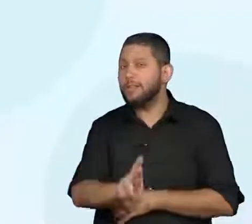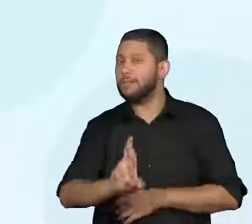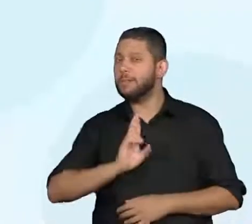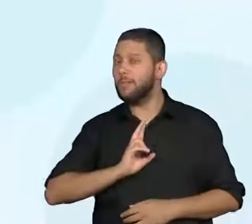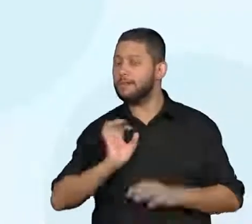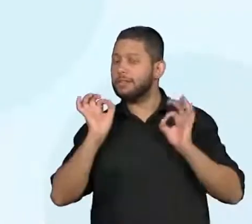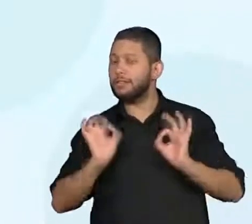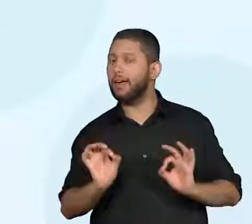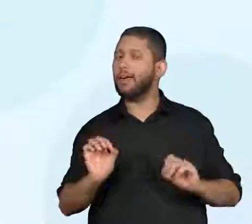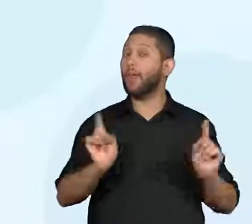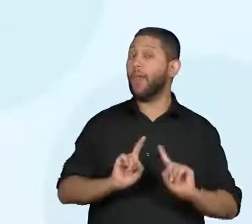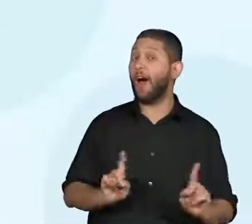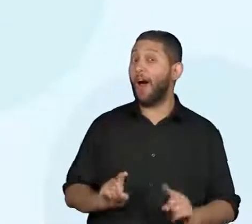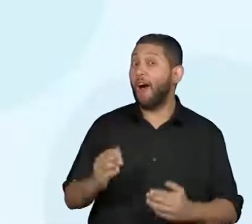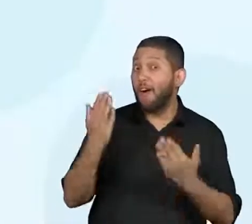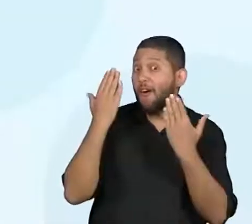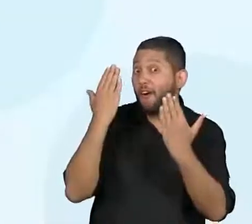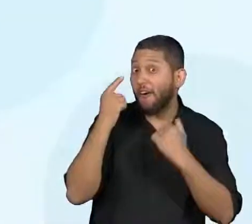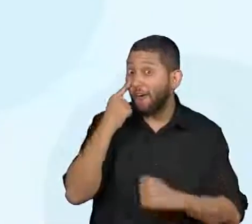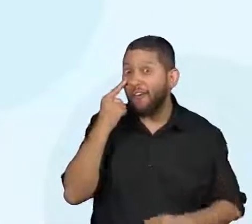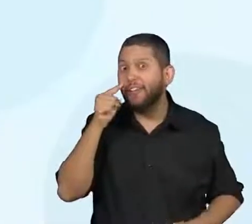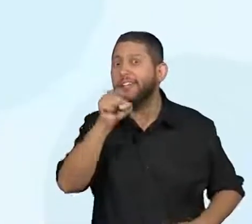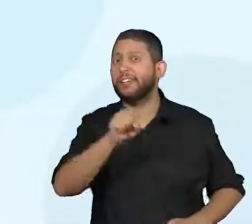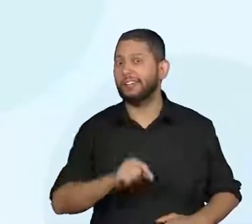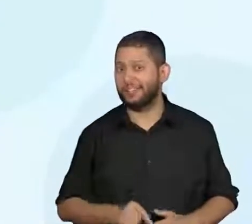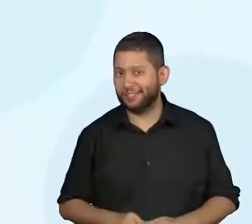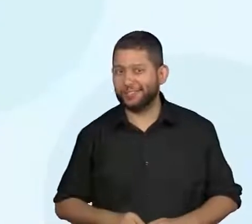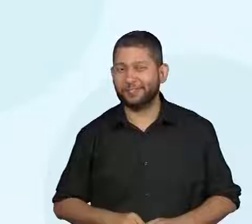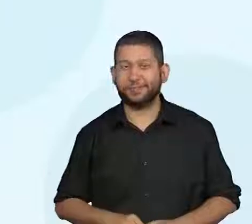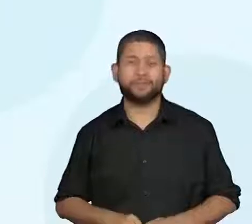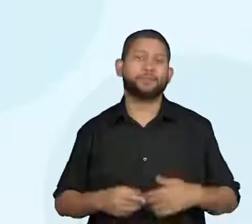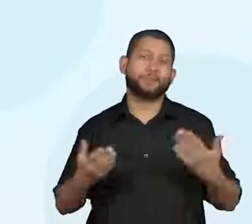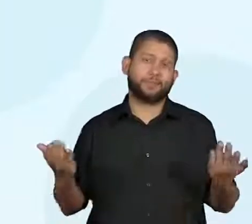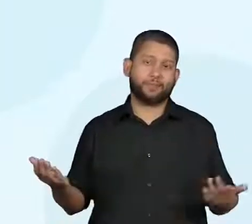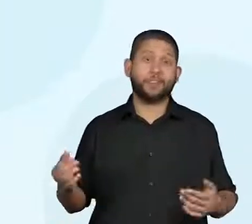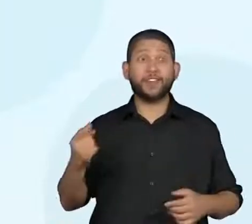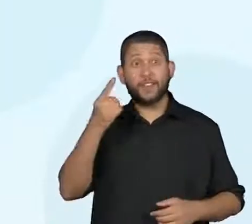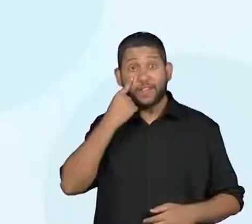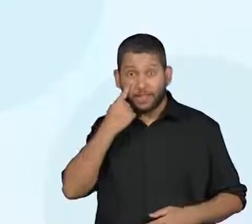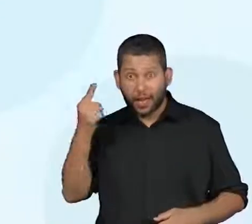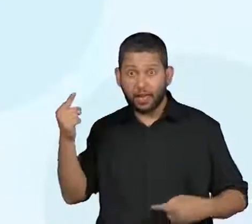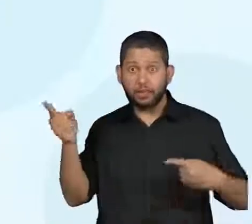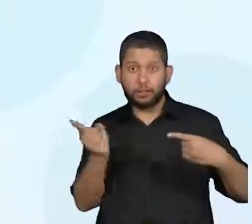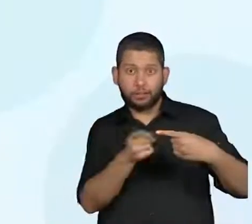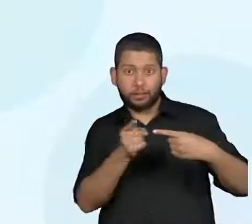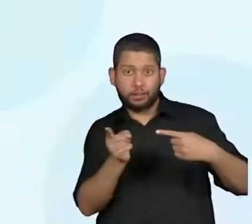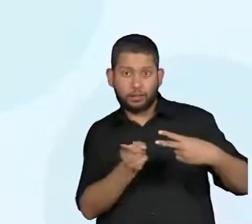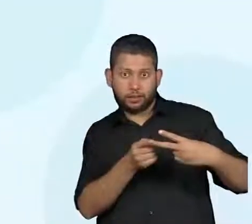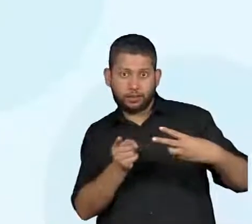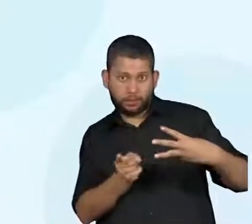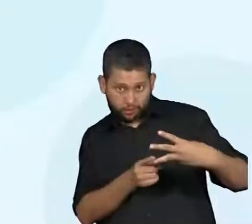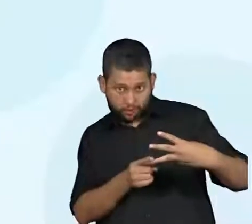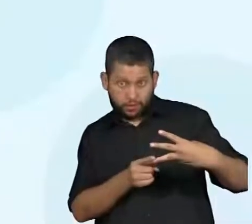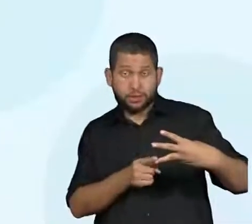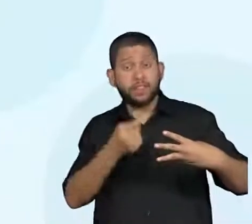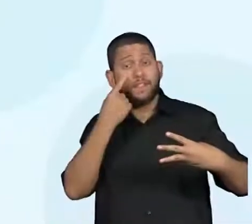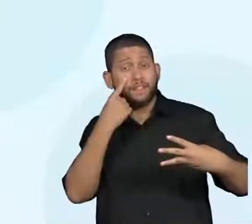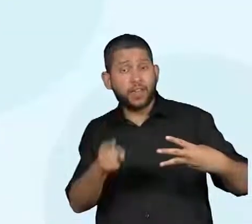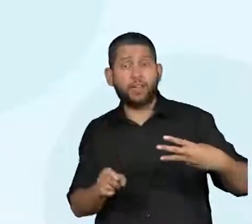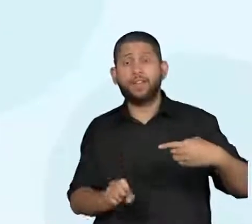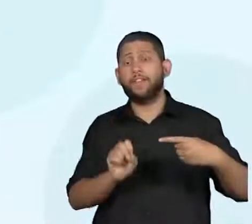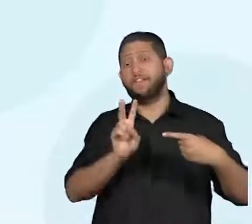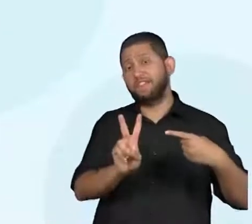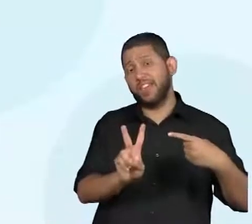do texto? Agora que está o teste. Leia as alternativas e identifique com V